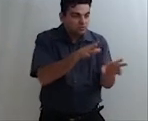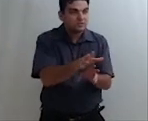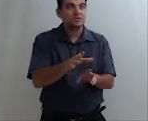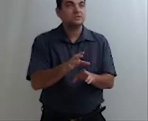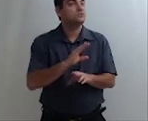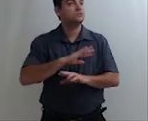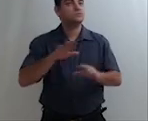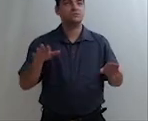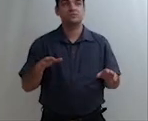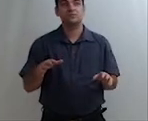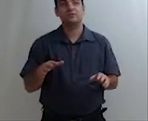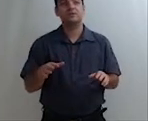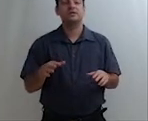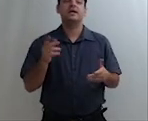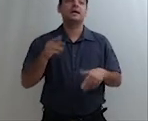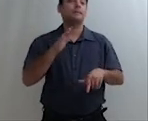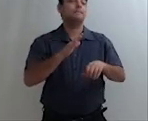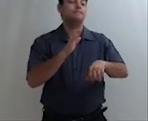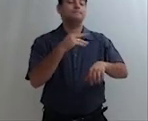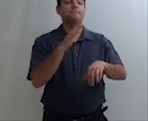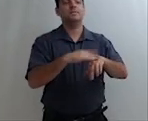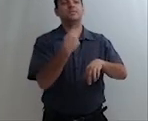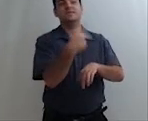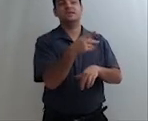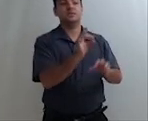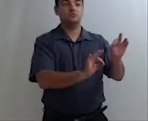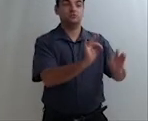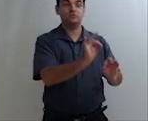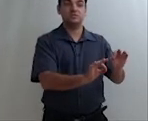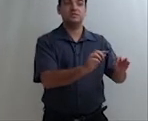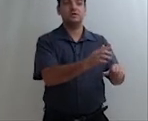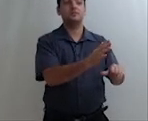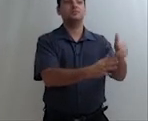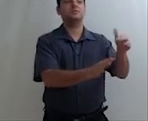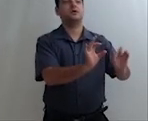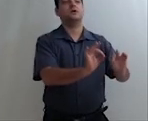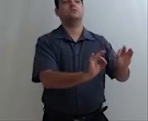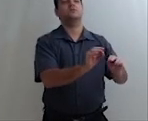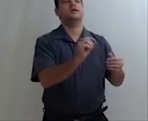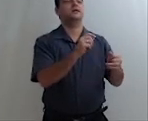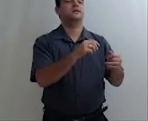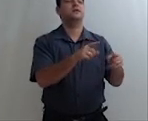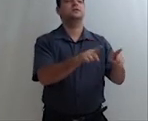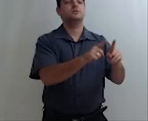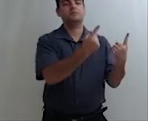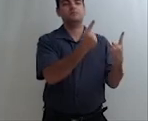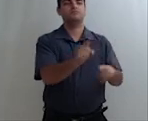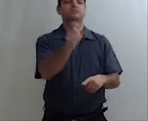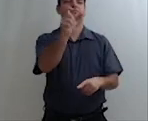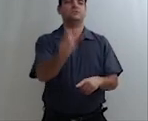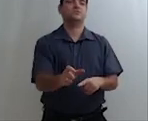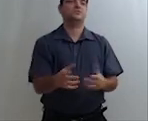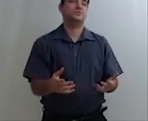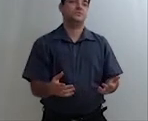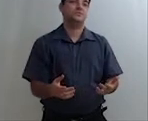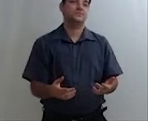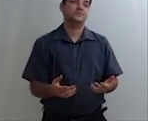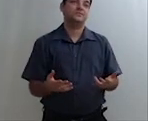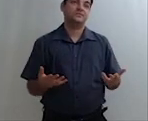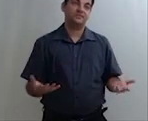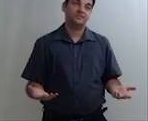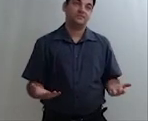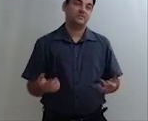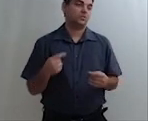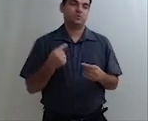hipótese das instâncias originárias foram categóricas quanto a relevância da prova para a apuração dos fatos de maneira que qualquer conclusão em sentido contrário em contra Robson na